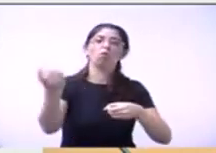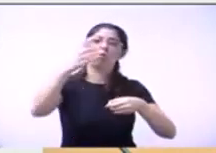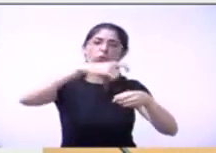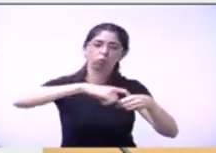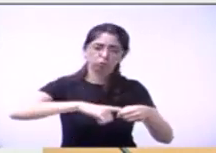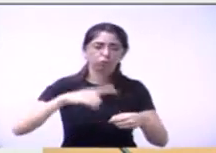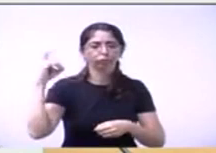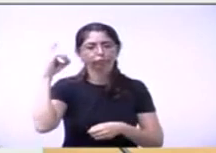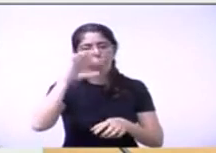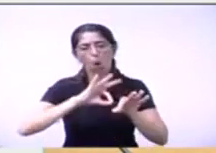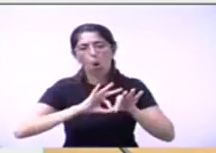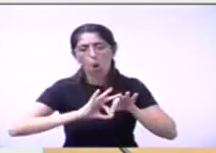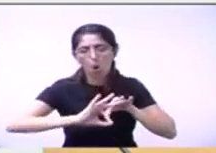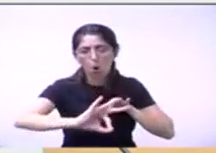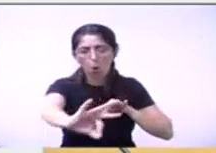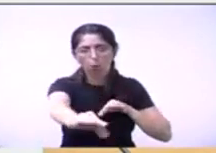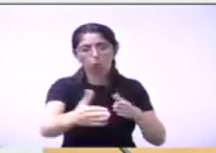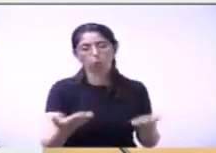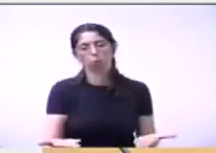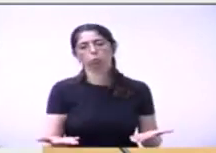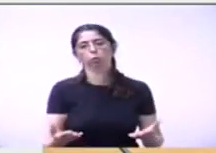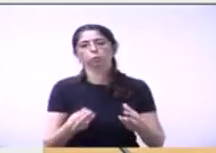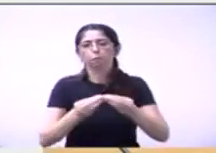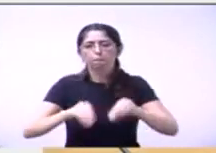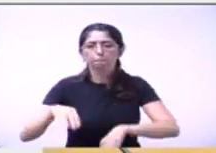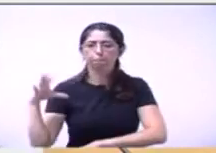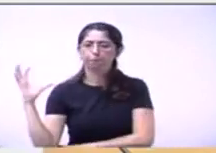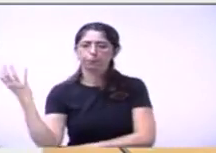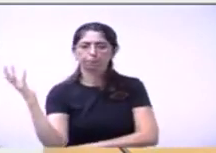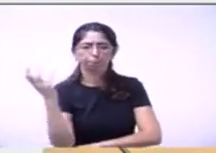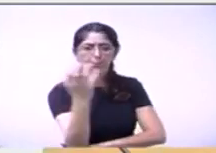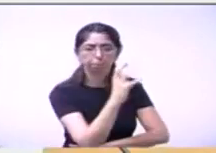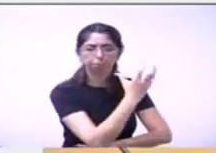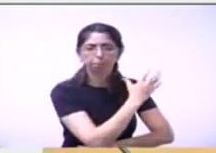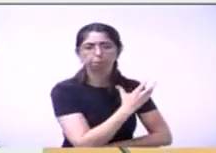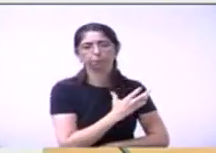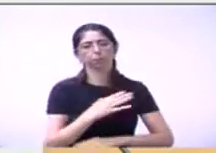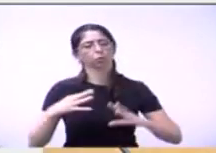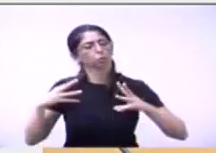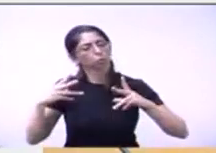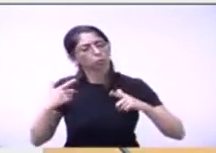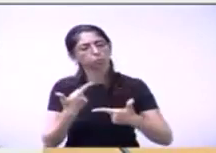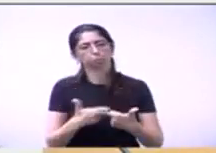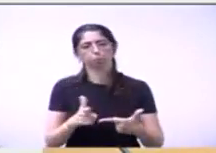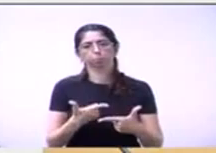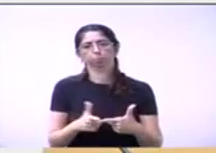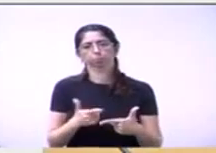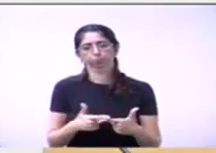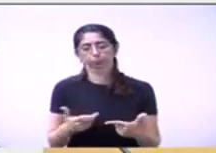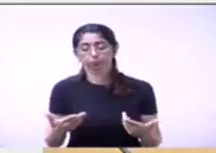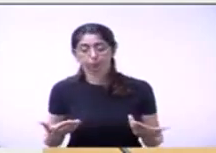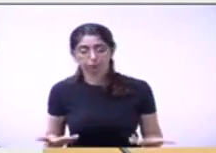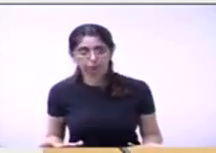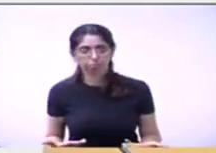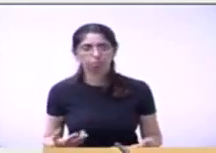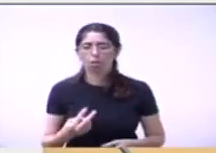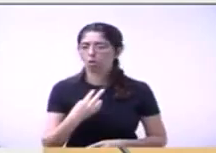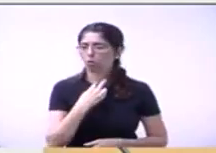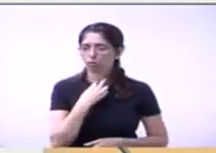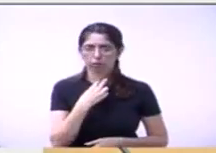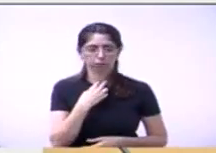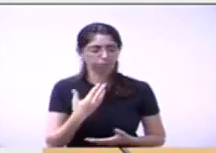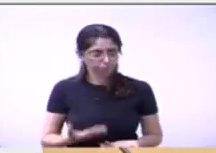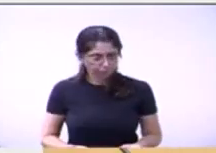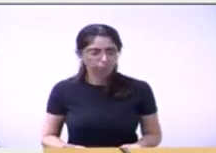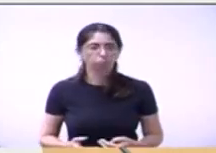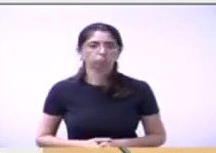como desafios para a Câmara de Vereadores e aqueles colegas que agora,